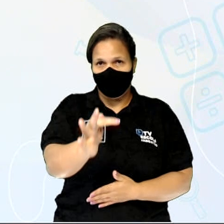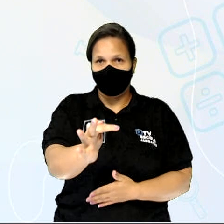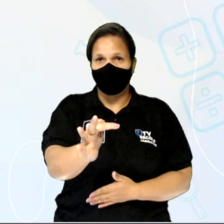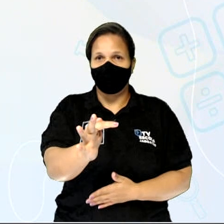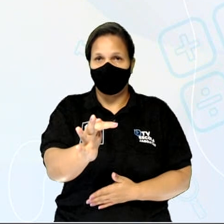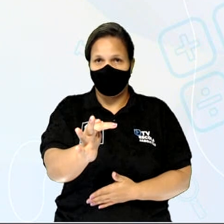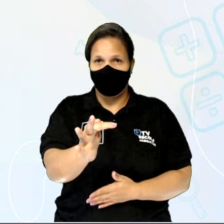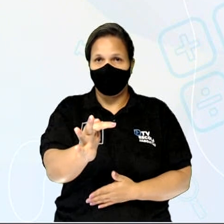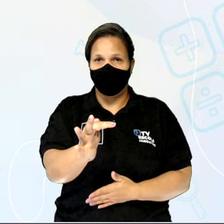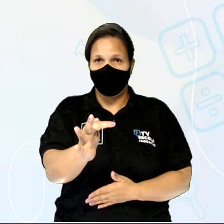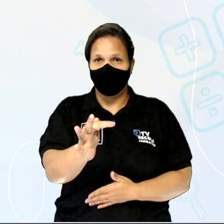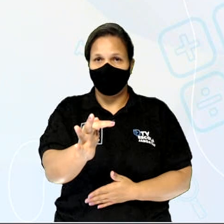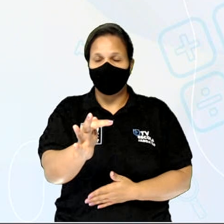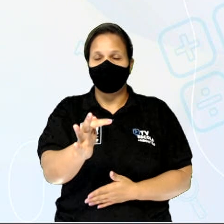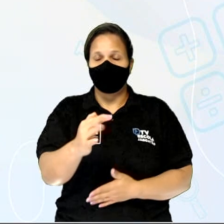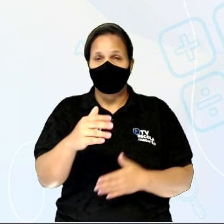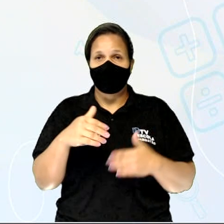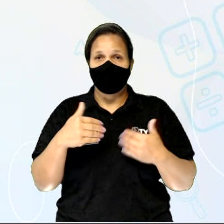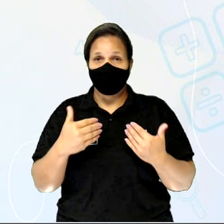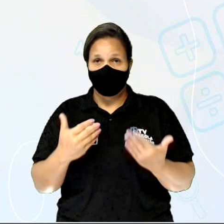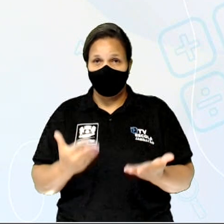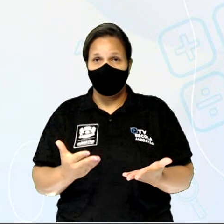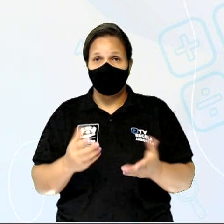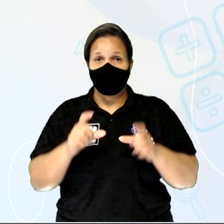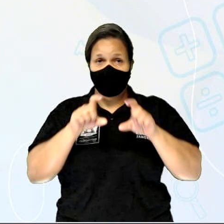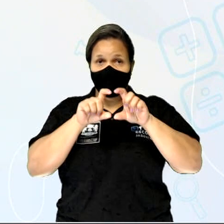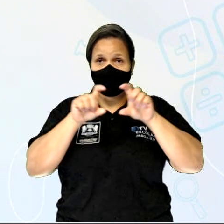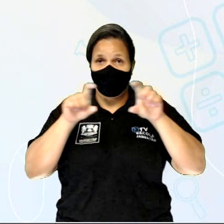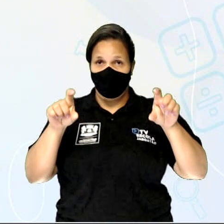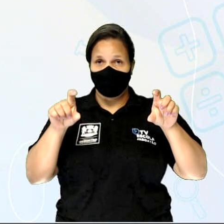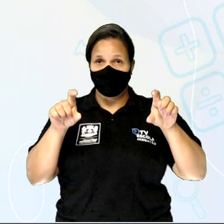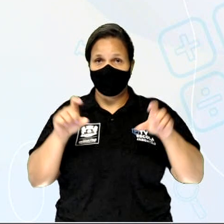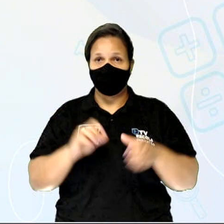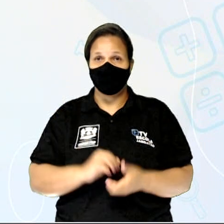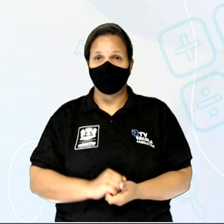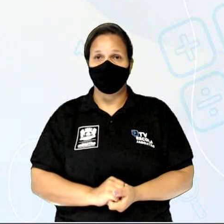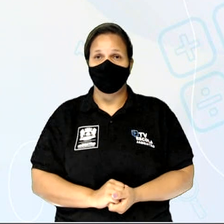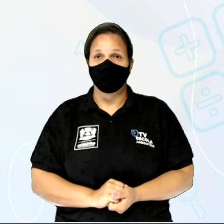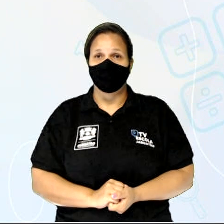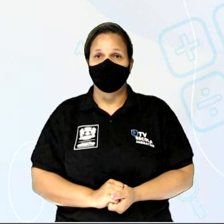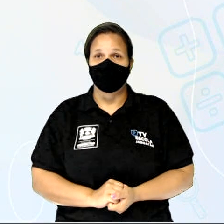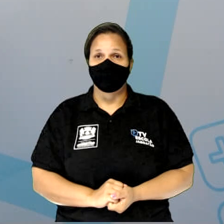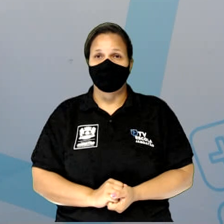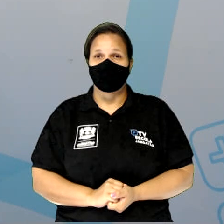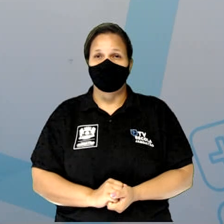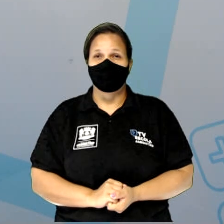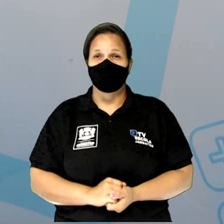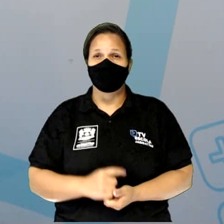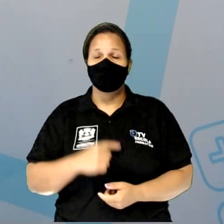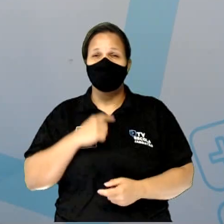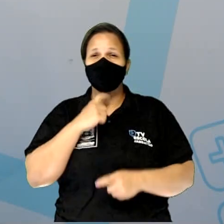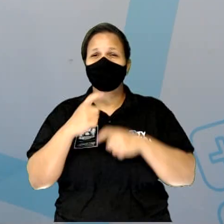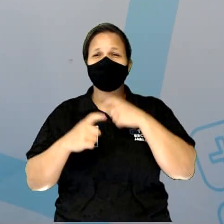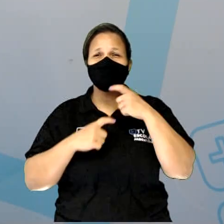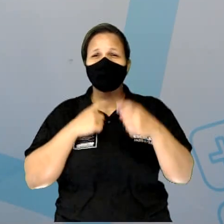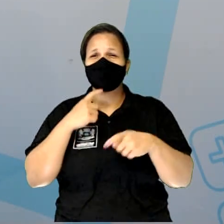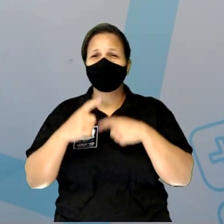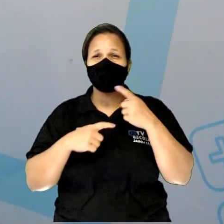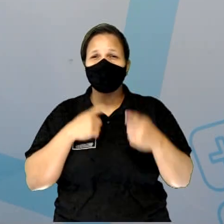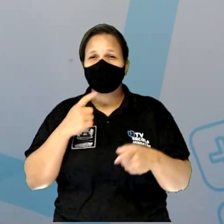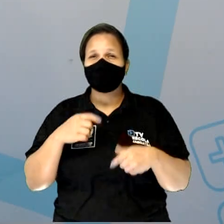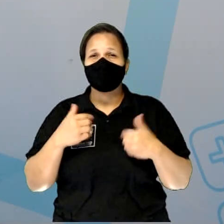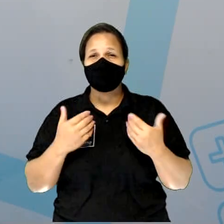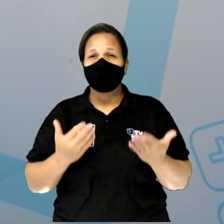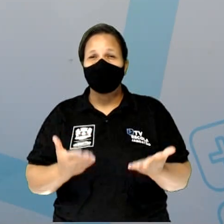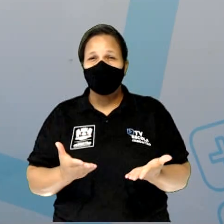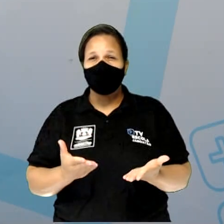seja formada. I will WhatsApp you. Só uma dúvida. WhatsApp, teacher,